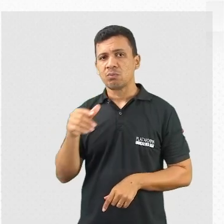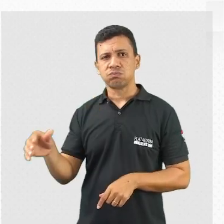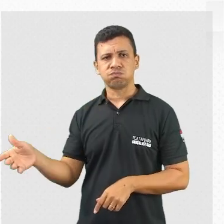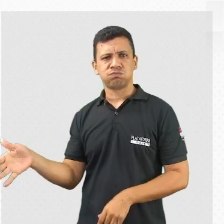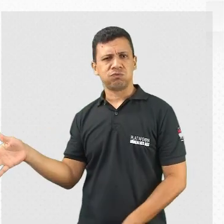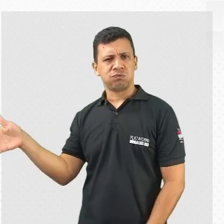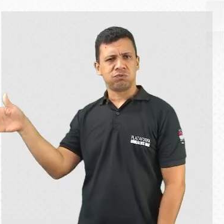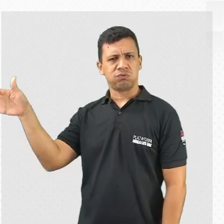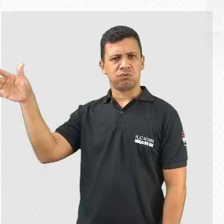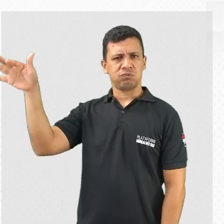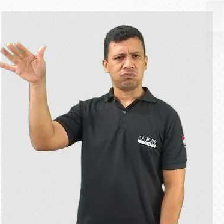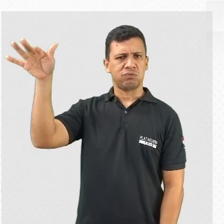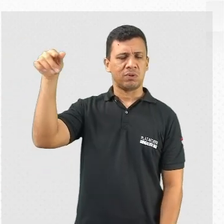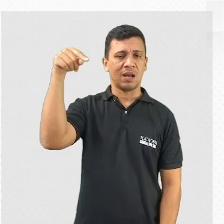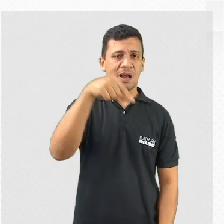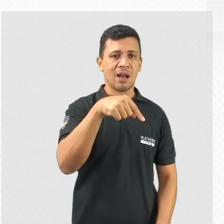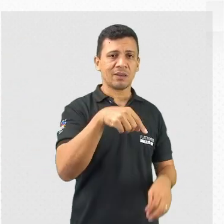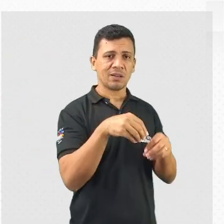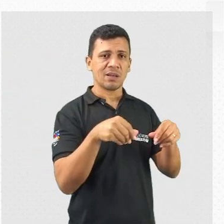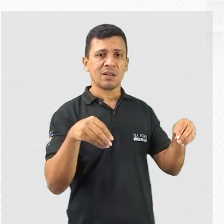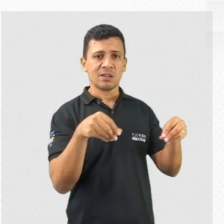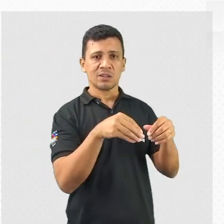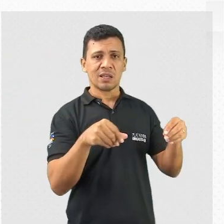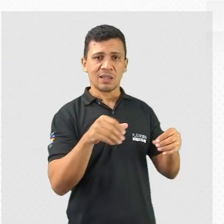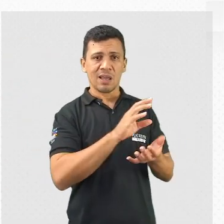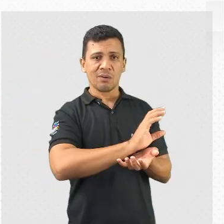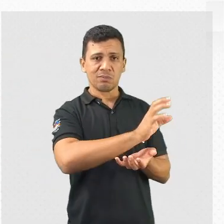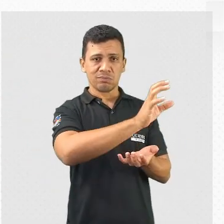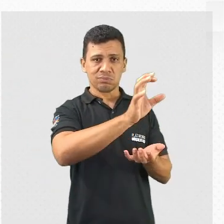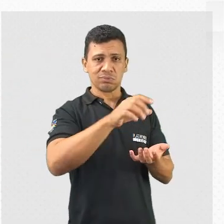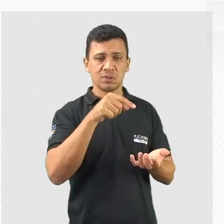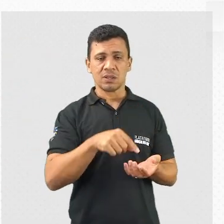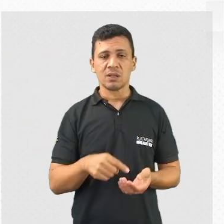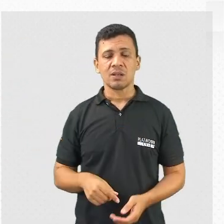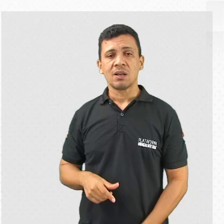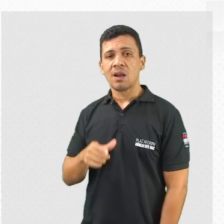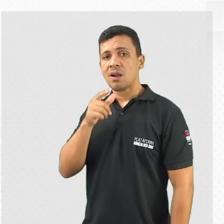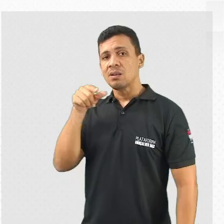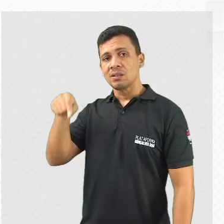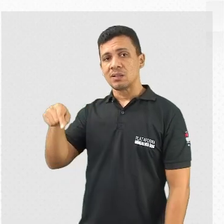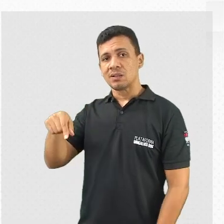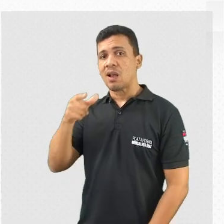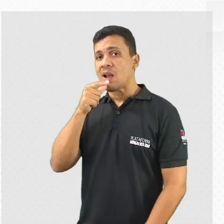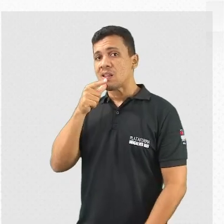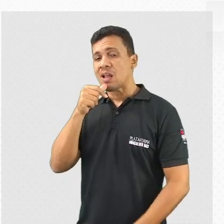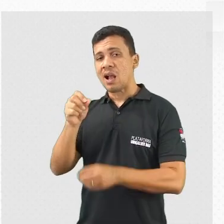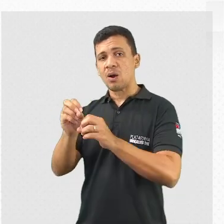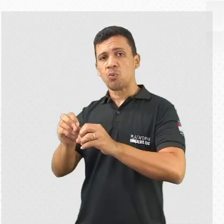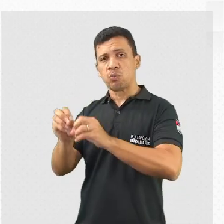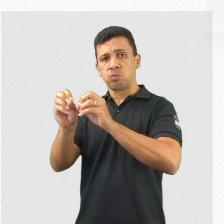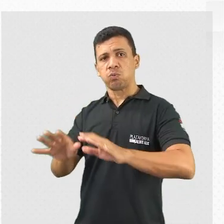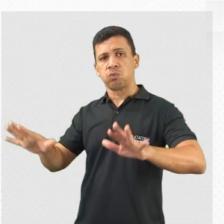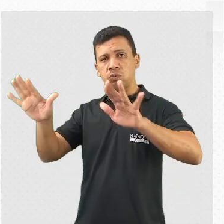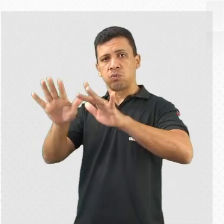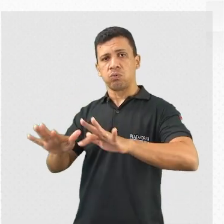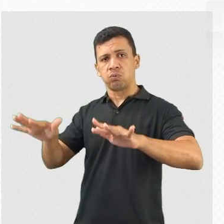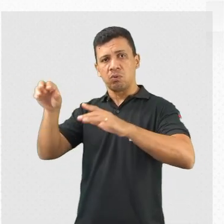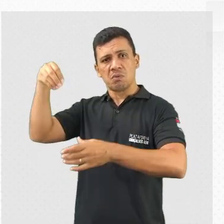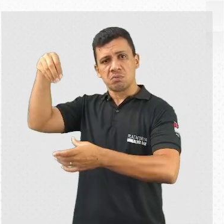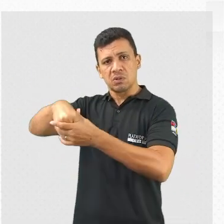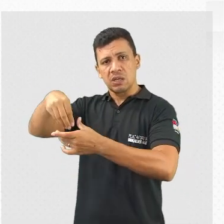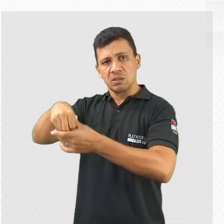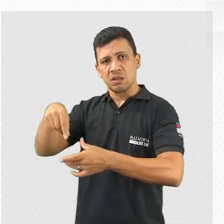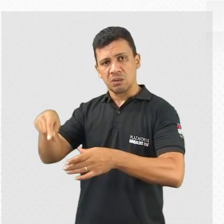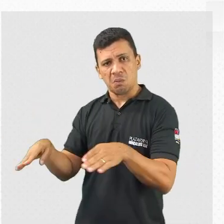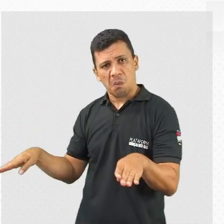seu epicentro é na superfície, no continente, né, no caso. E no caso do tsunami, o seu epicentro, onde há a vibração, é no fundo